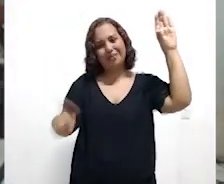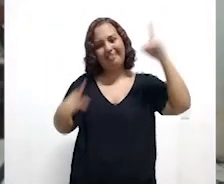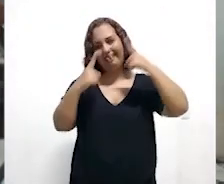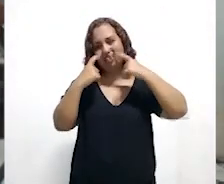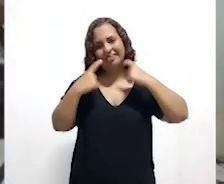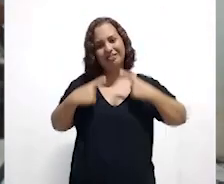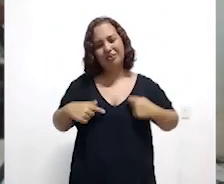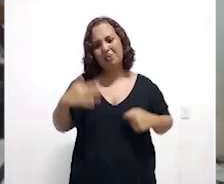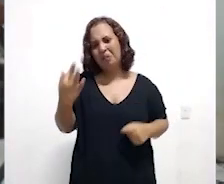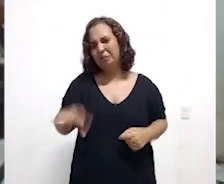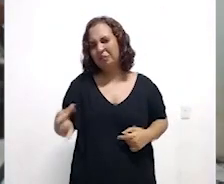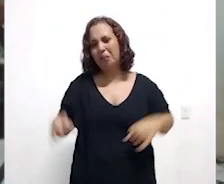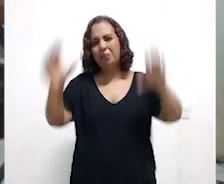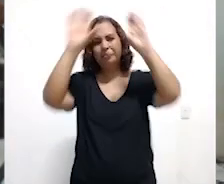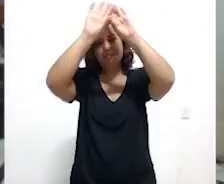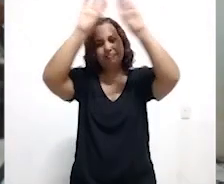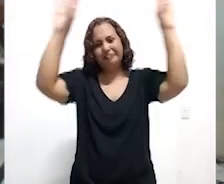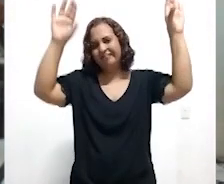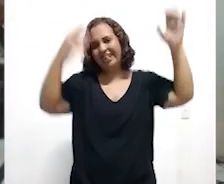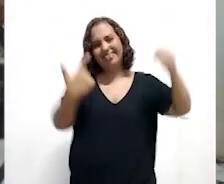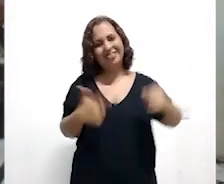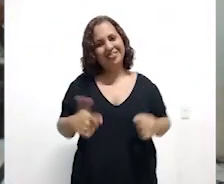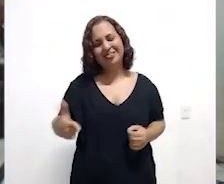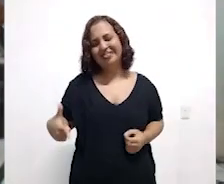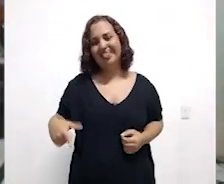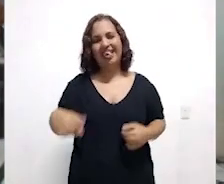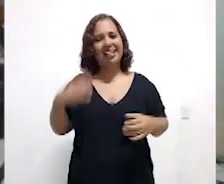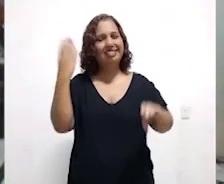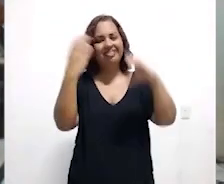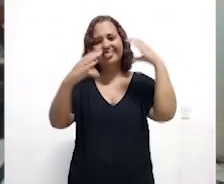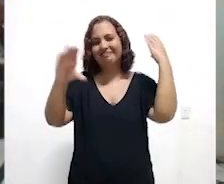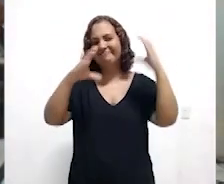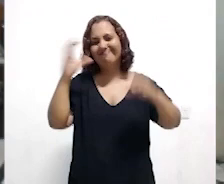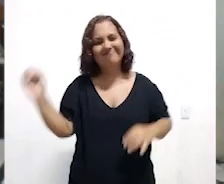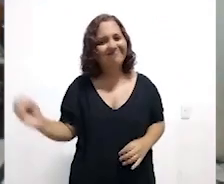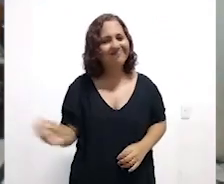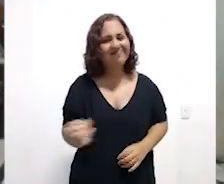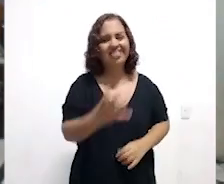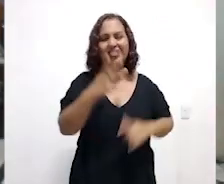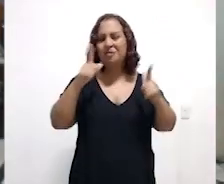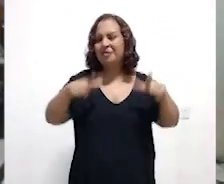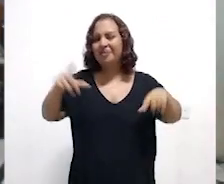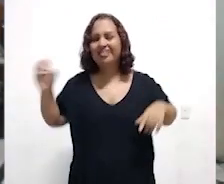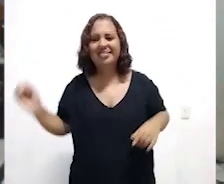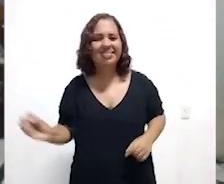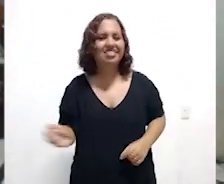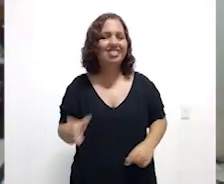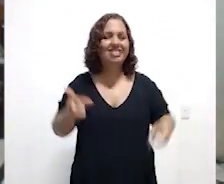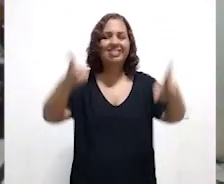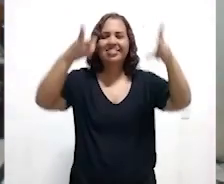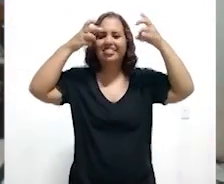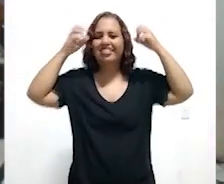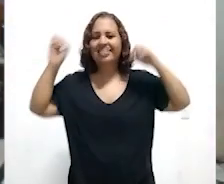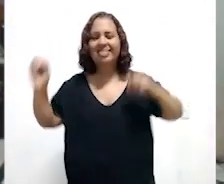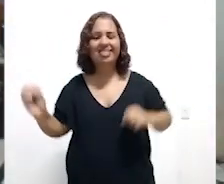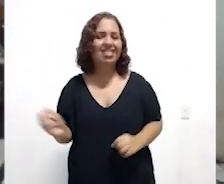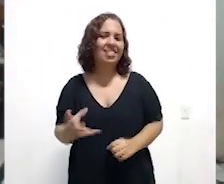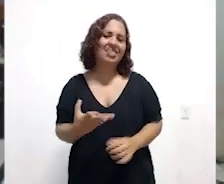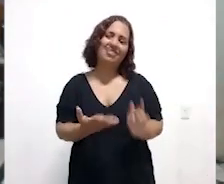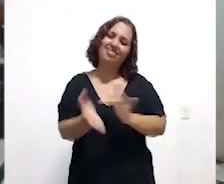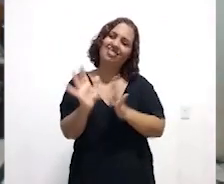novo cântico, um novo lugar, uma nova perspectiva. Jesus tem